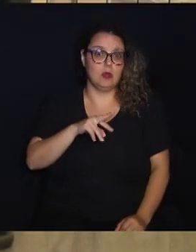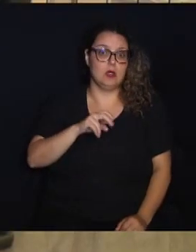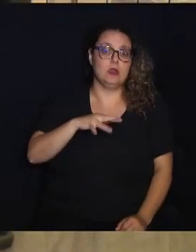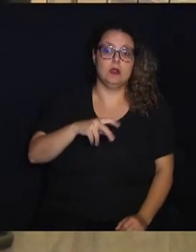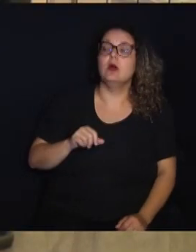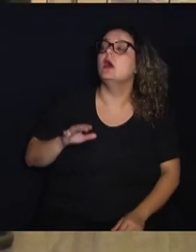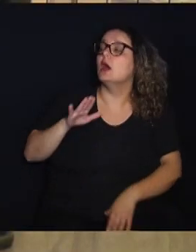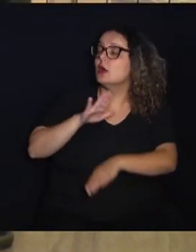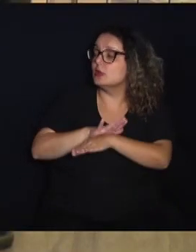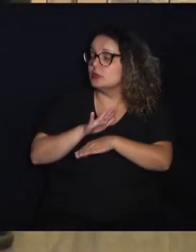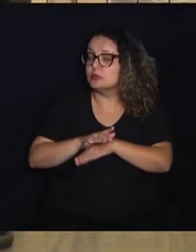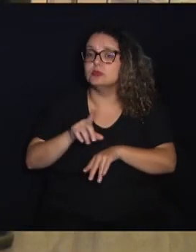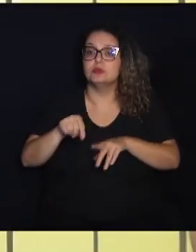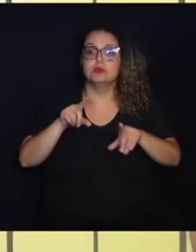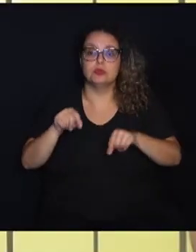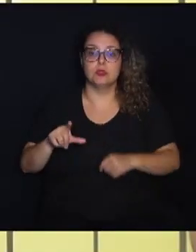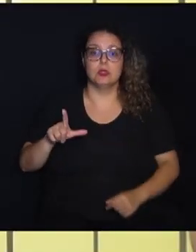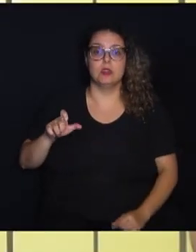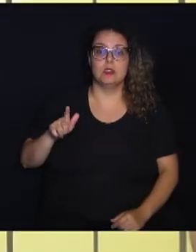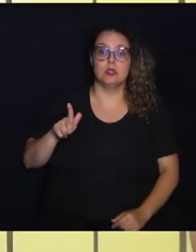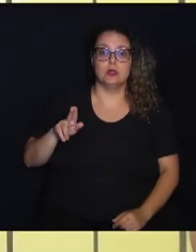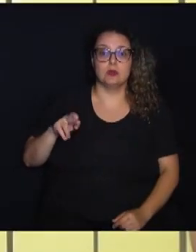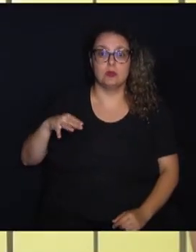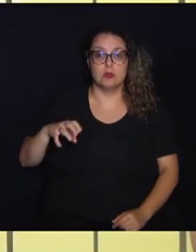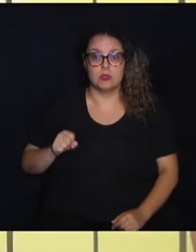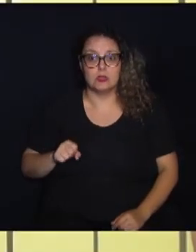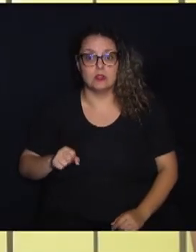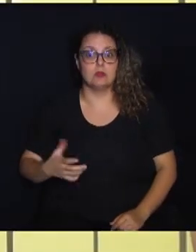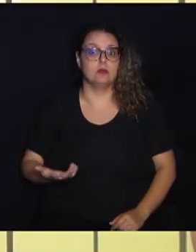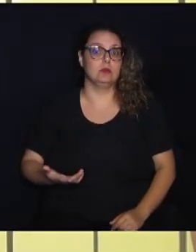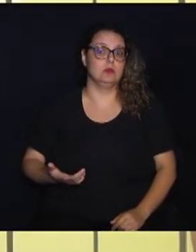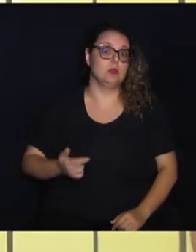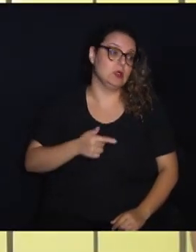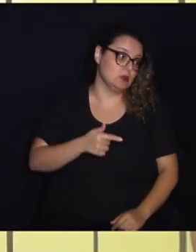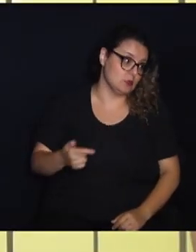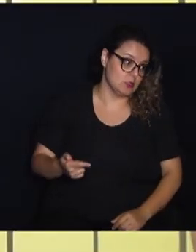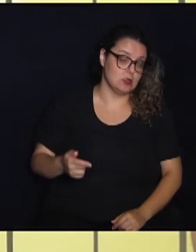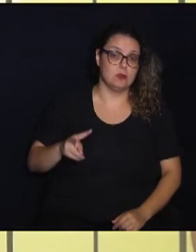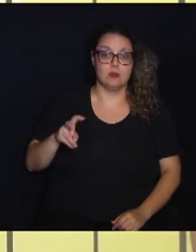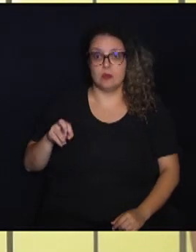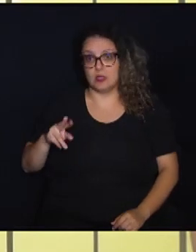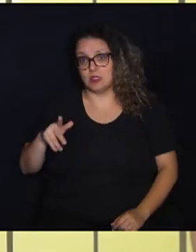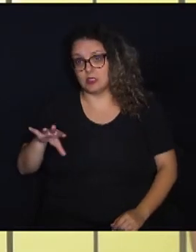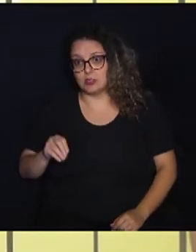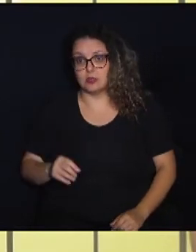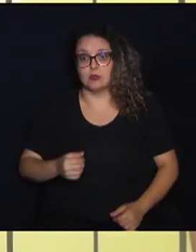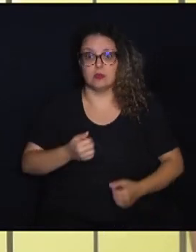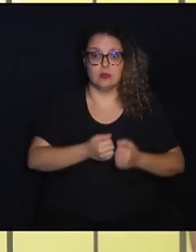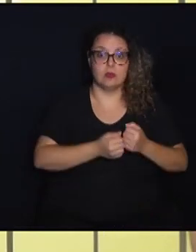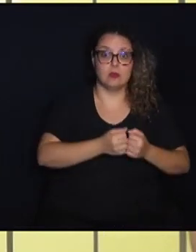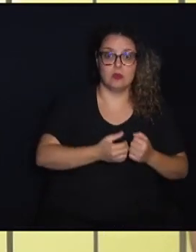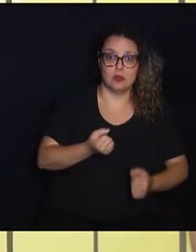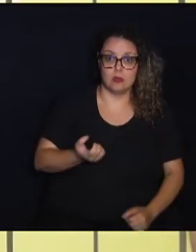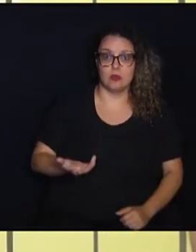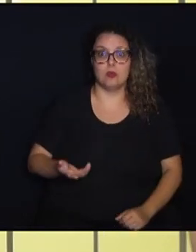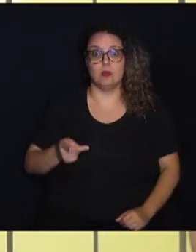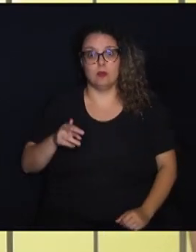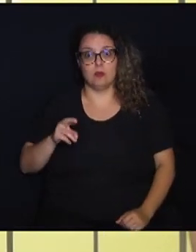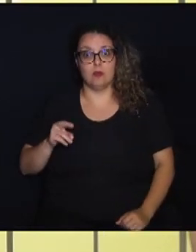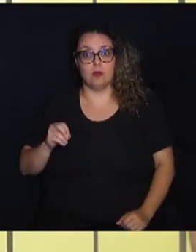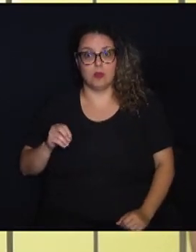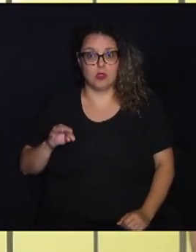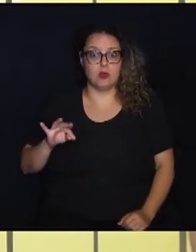Ajuda. Escolher os legumes daquela semana, que está no varejão, um arrozinho branco, uma proteína. Hoje, o que é mais,